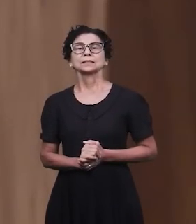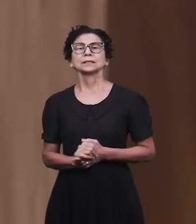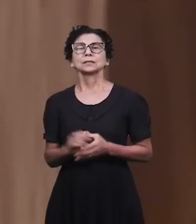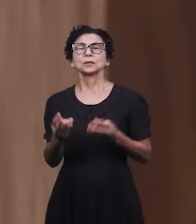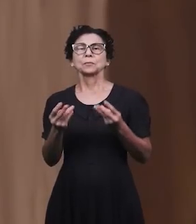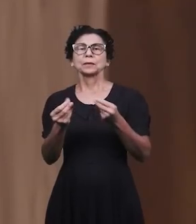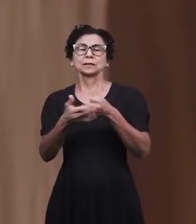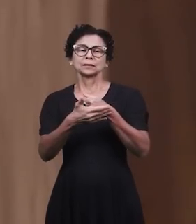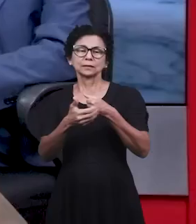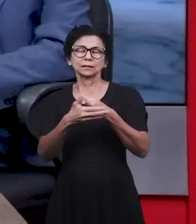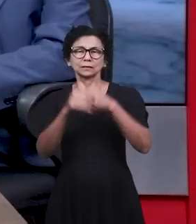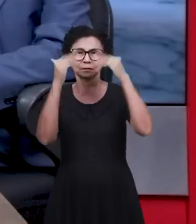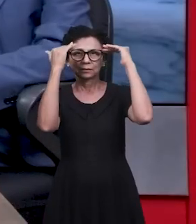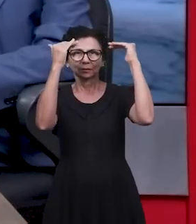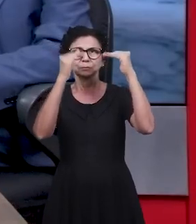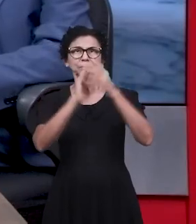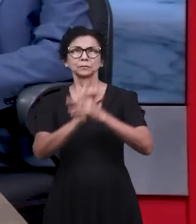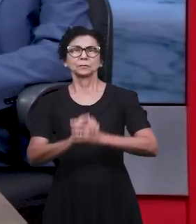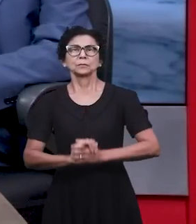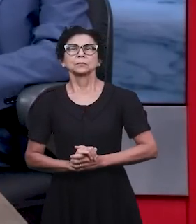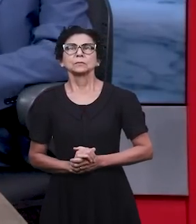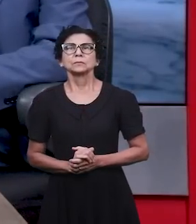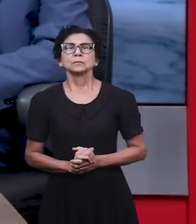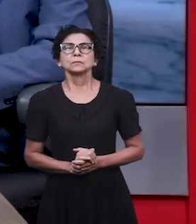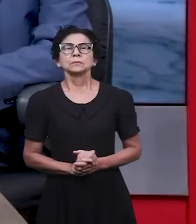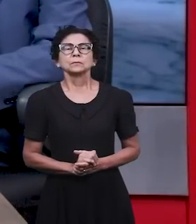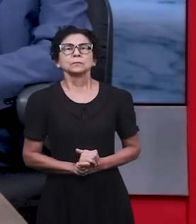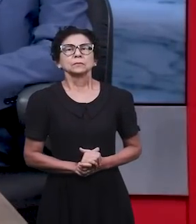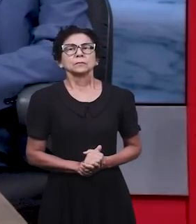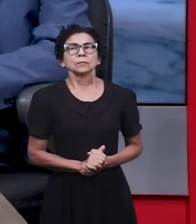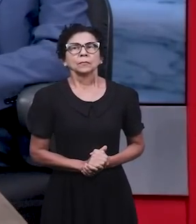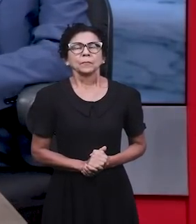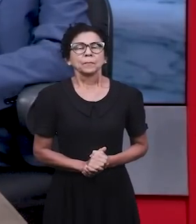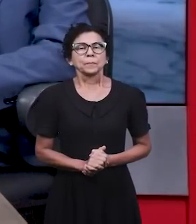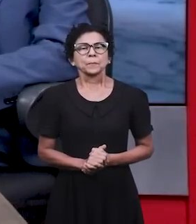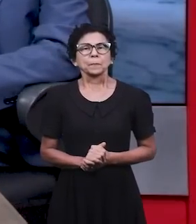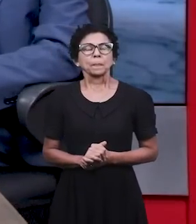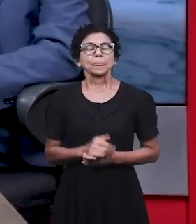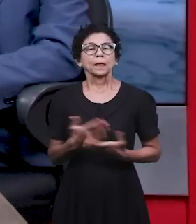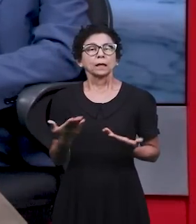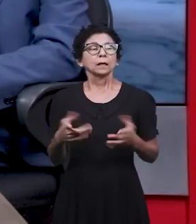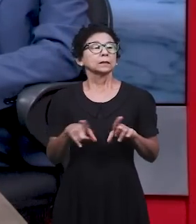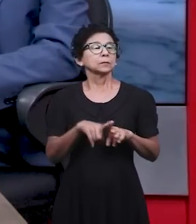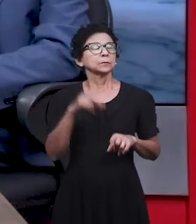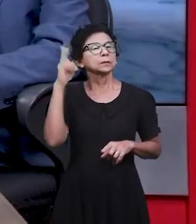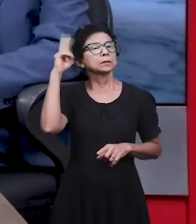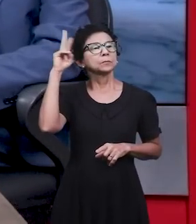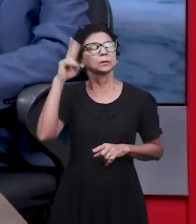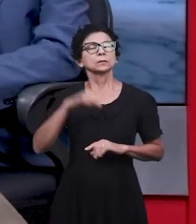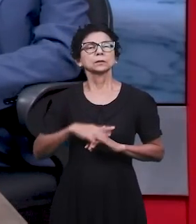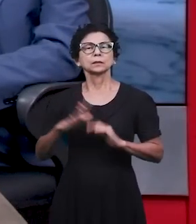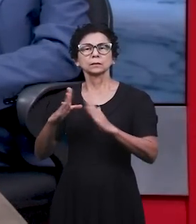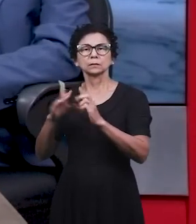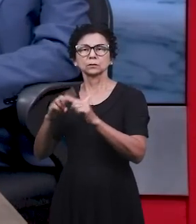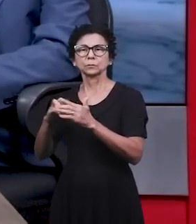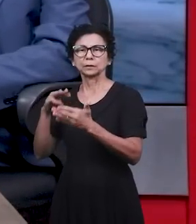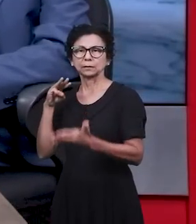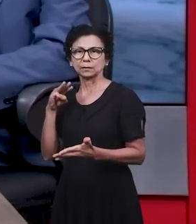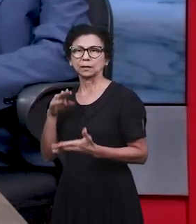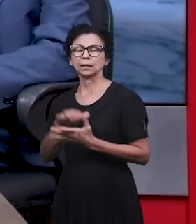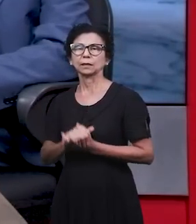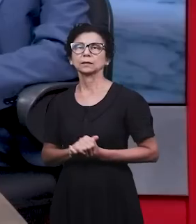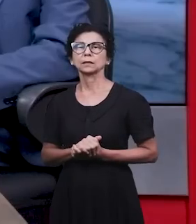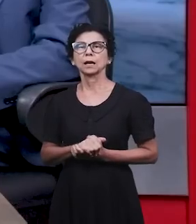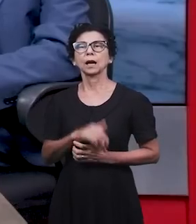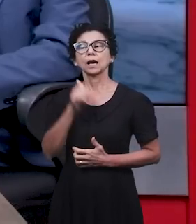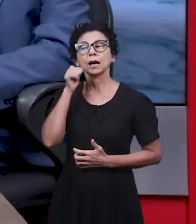e respeito. Lembrando também, Alexandre, que na verdade na igreja Cristã Maranata as mulheres, se for olhar ao pé